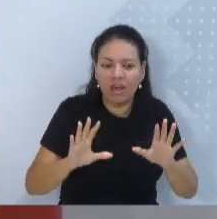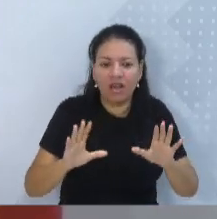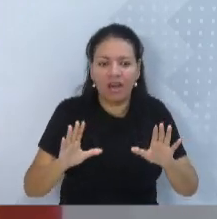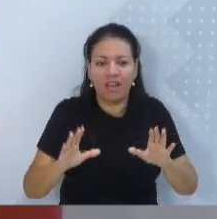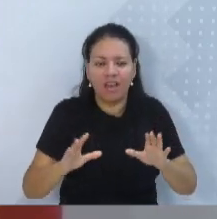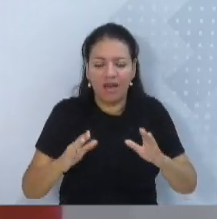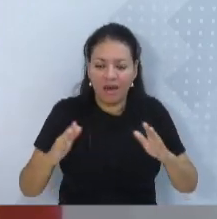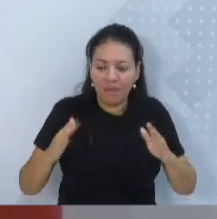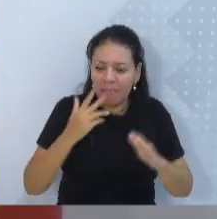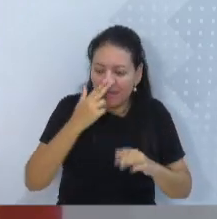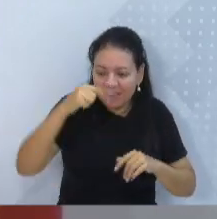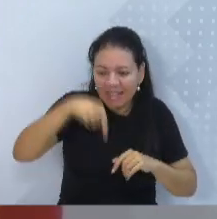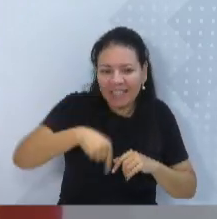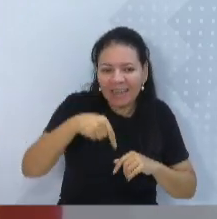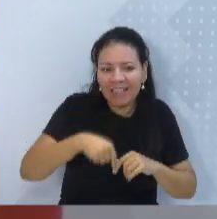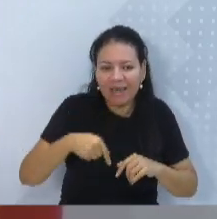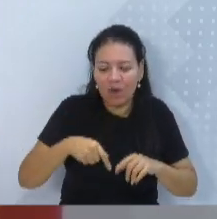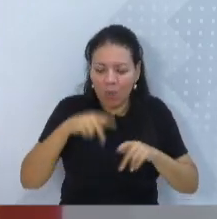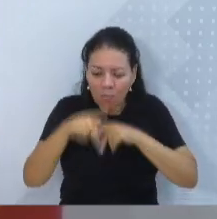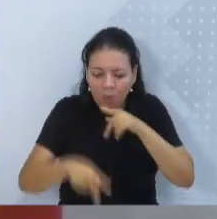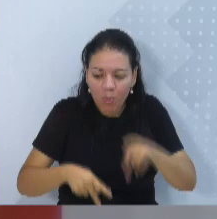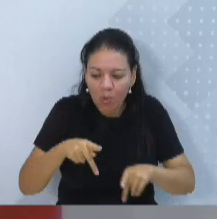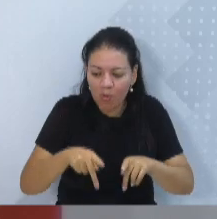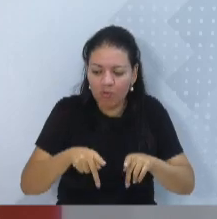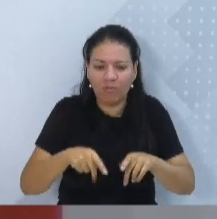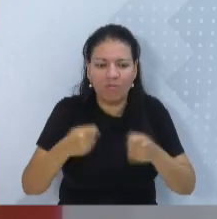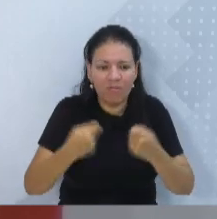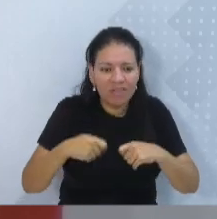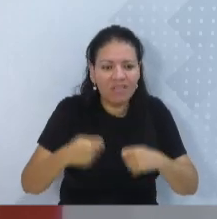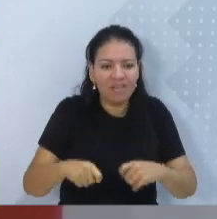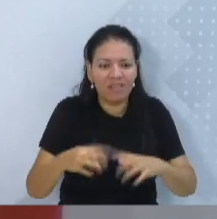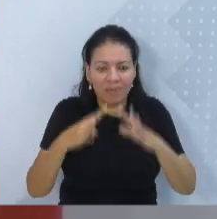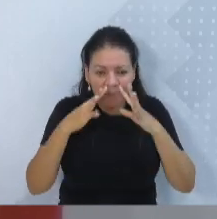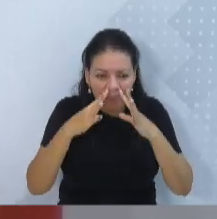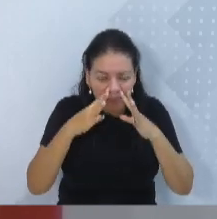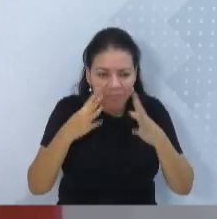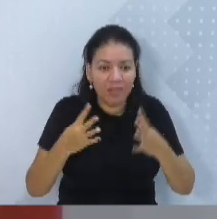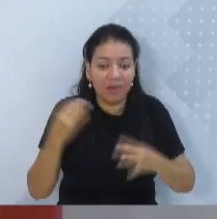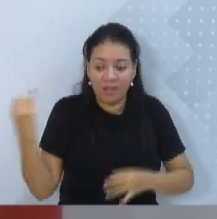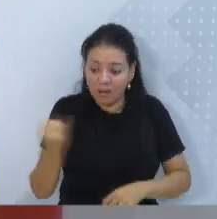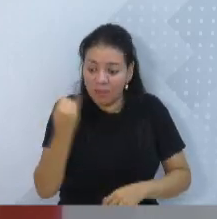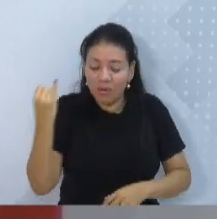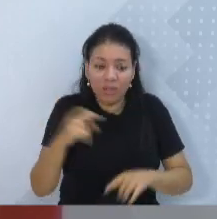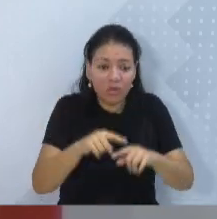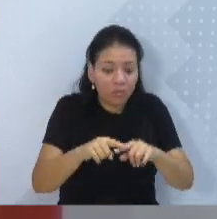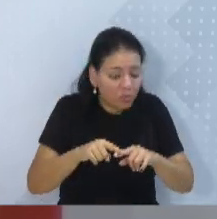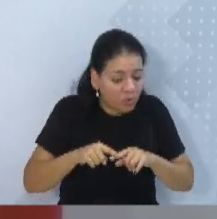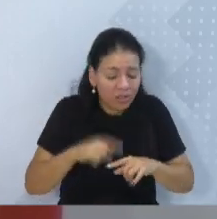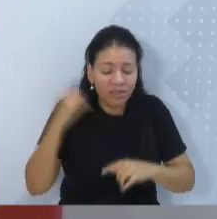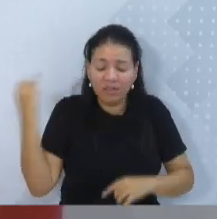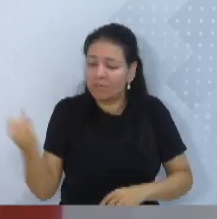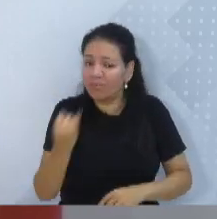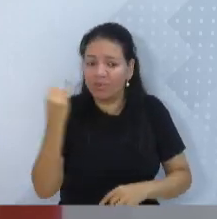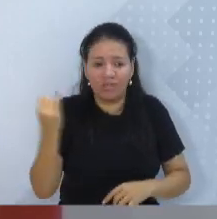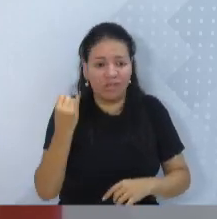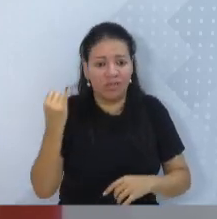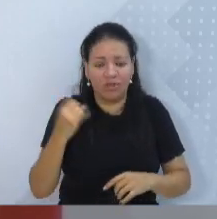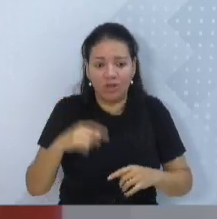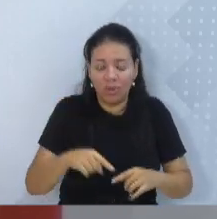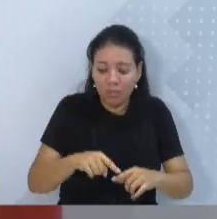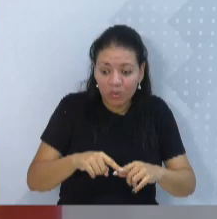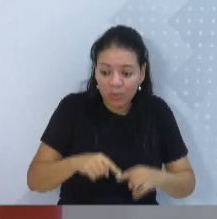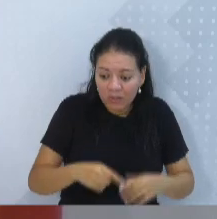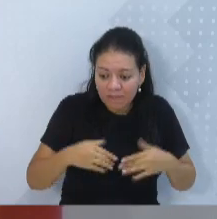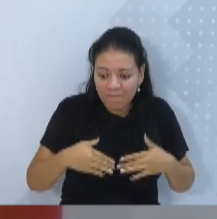casa do Povo atribuna ela tem que estar livre para que as pessoas possam sim e aí por isso que você é tão importante é por isso que você está sendo homenageada porque você